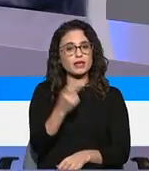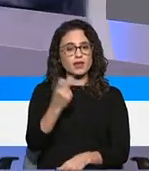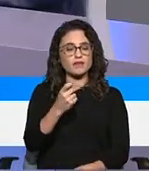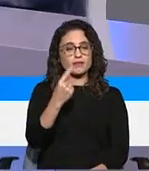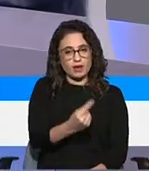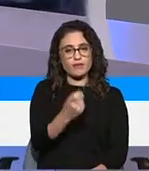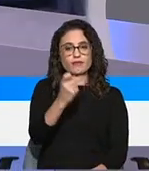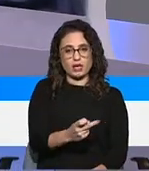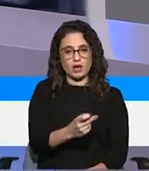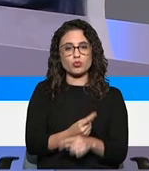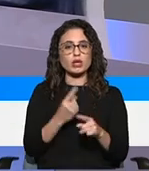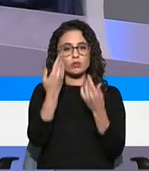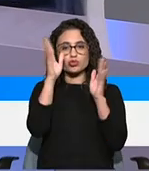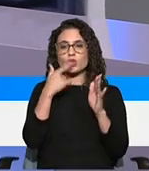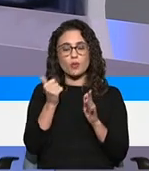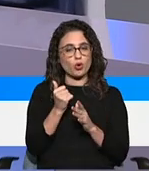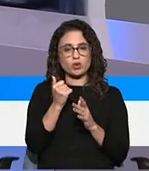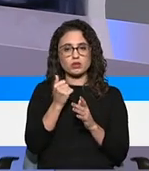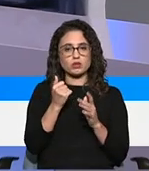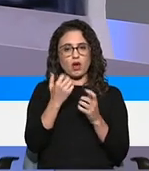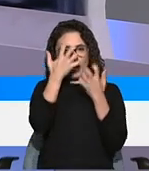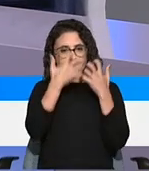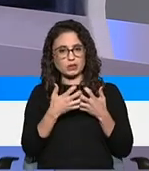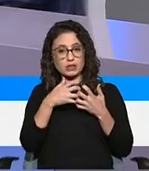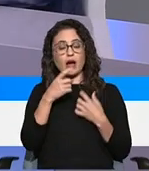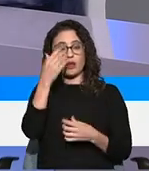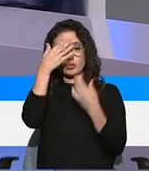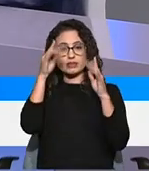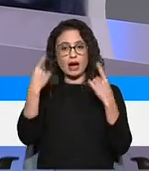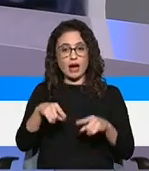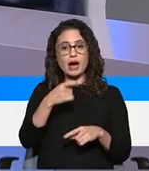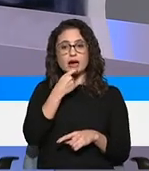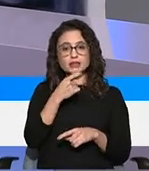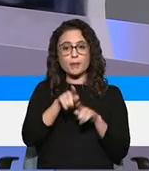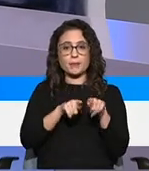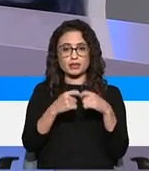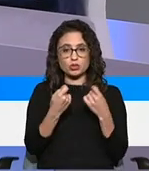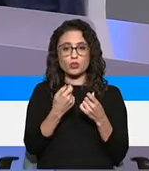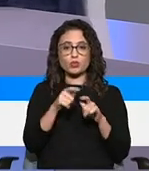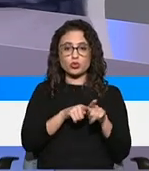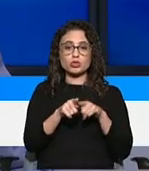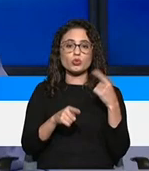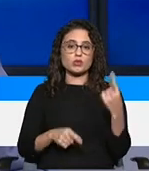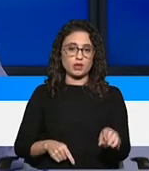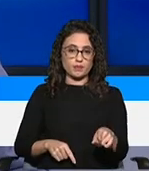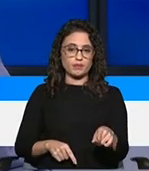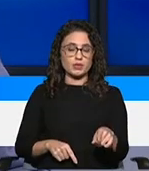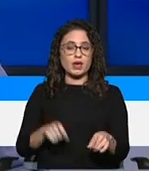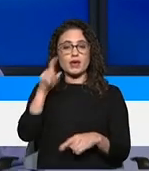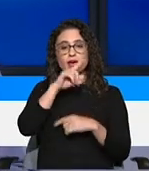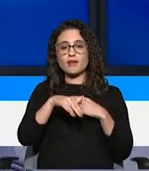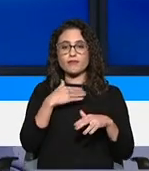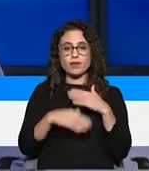pode ser posta em causa e e e só a democracia se houver partidos políticos não há outra forma de termos de democracia quem praticou as